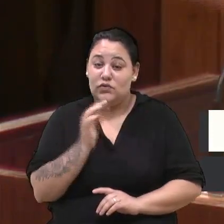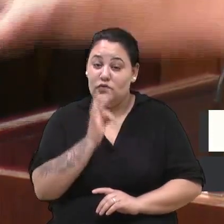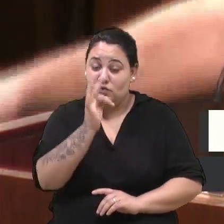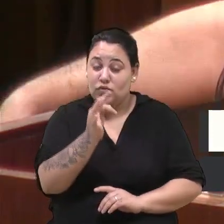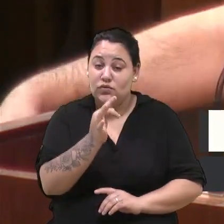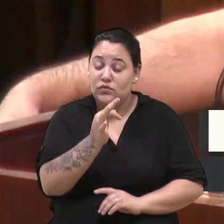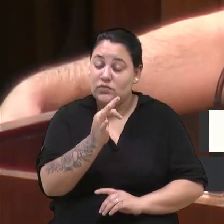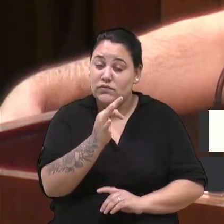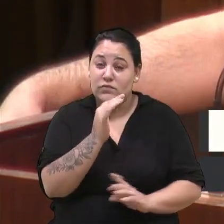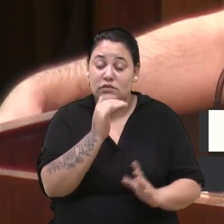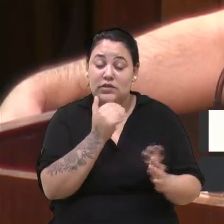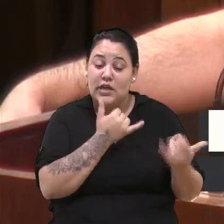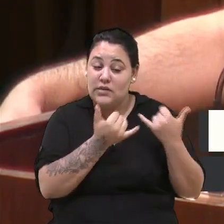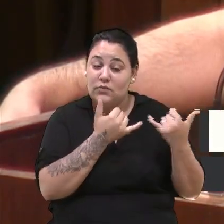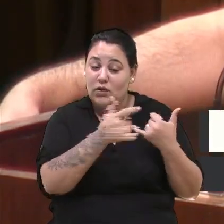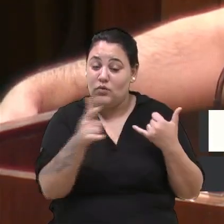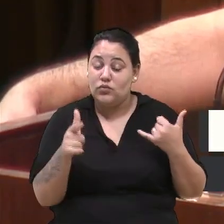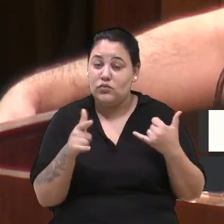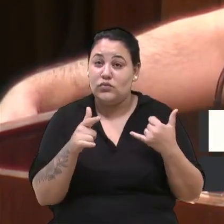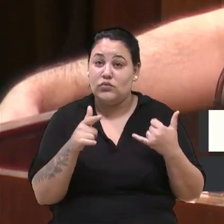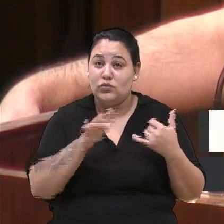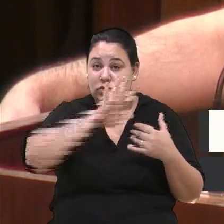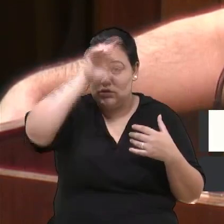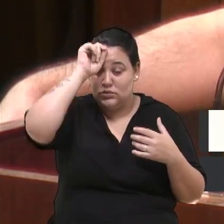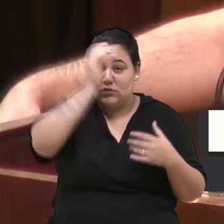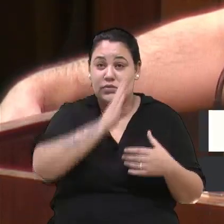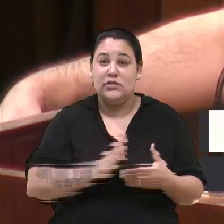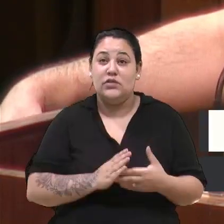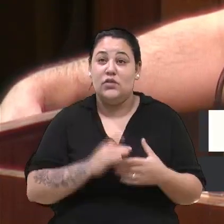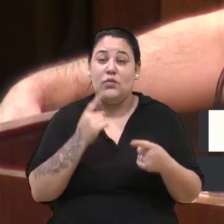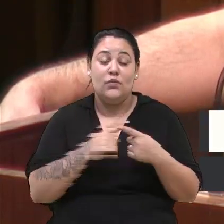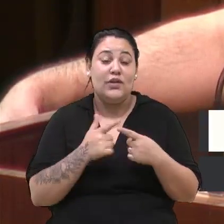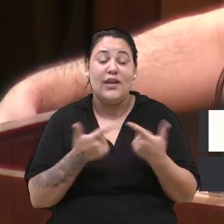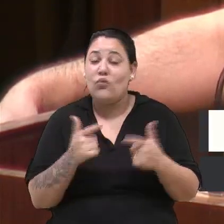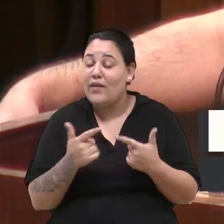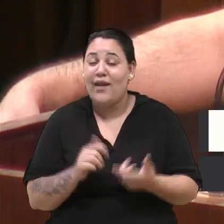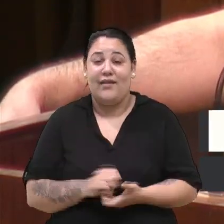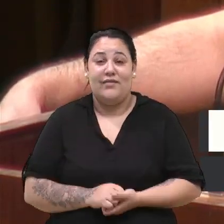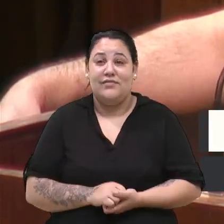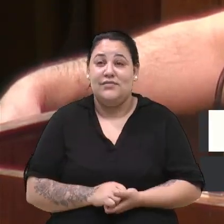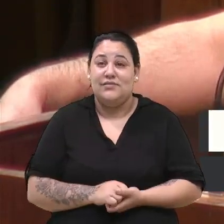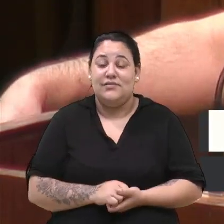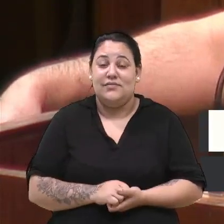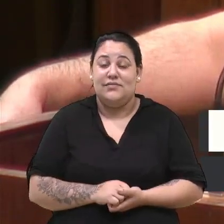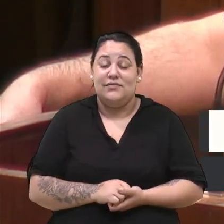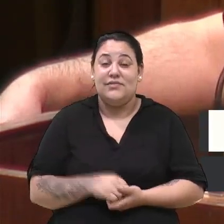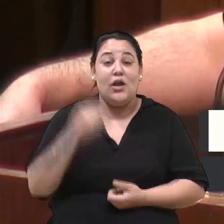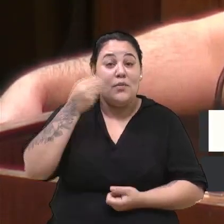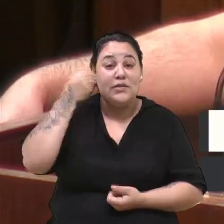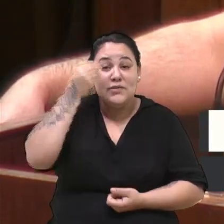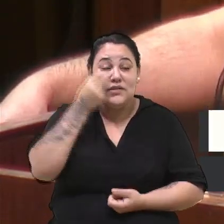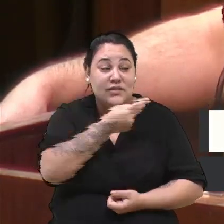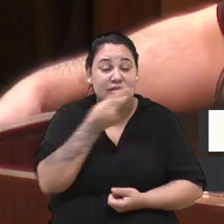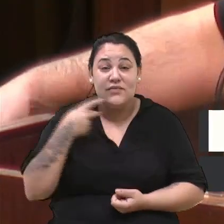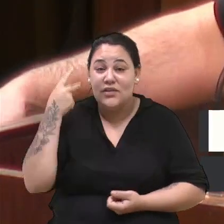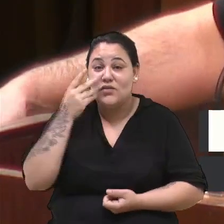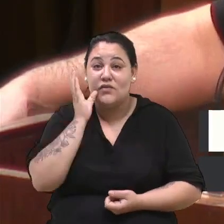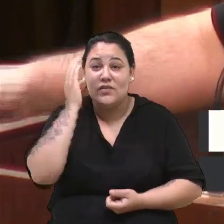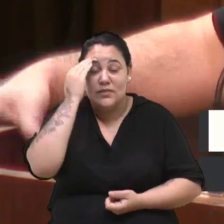Brasil. Por quê? Porque não existe lugar nenhum. É uma experiência, vereador Felipe, e vereadora